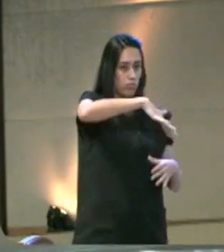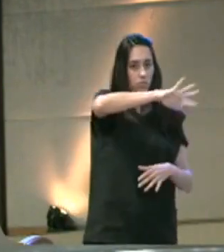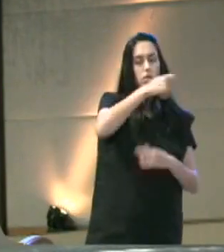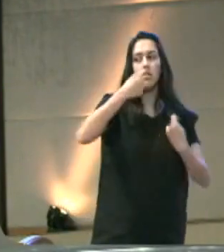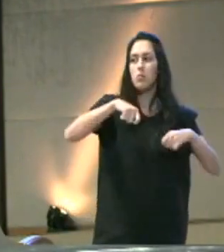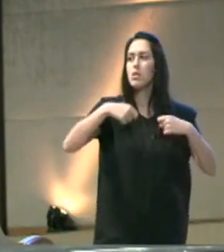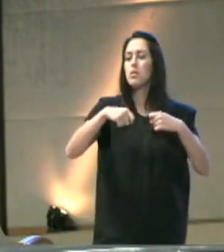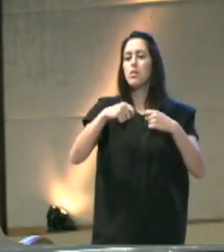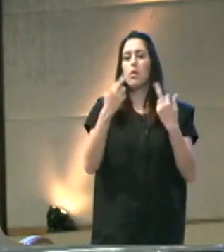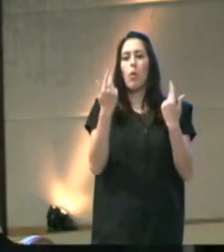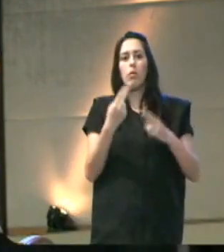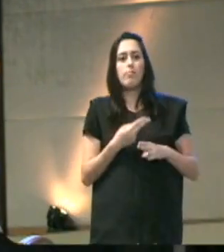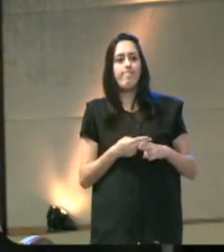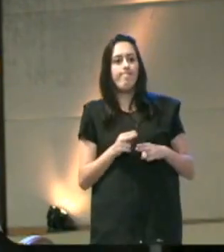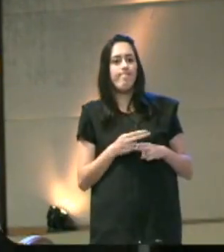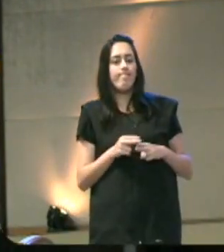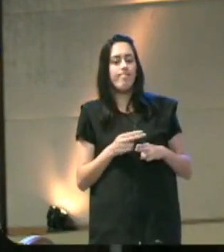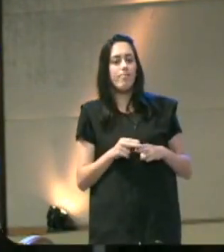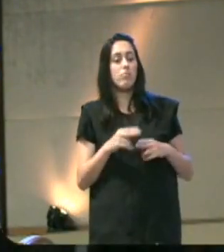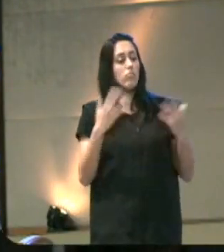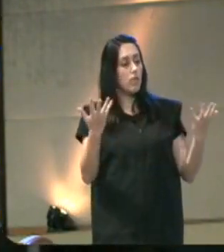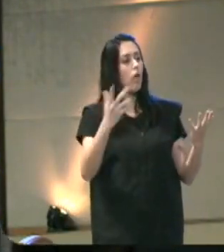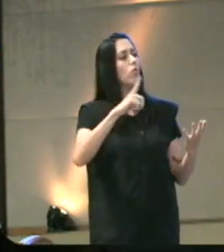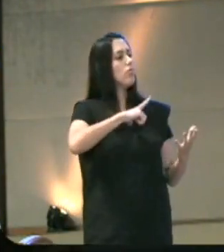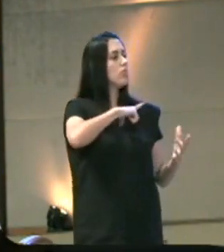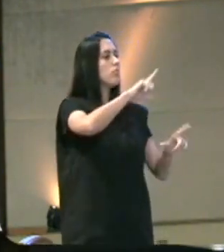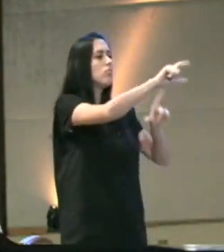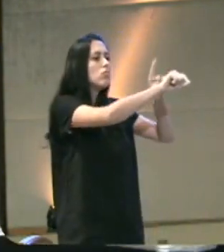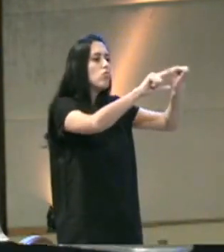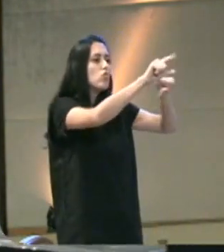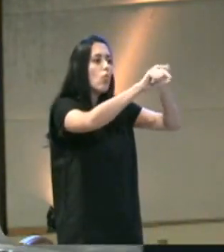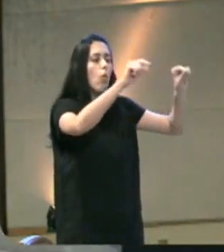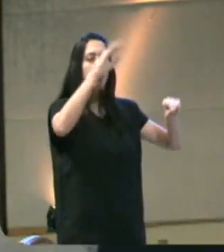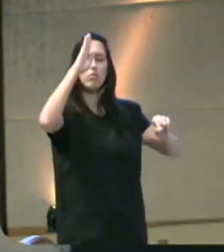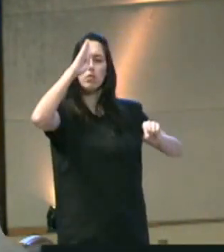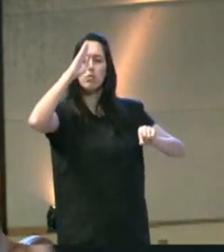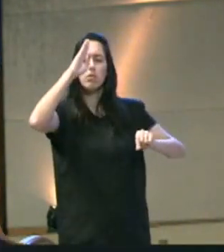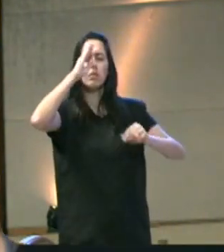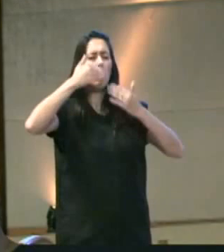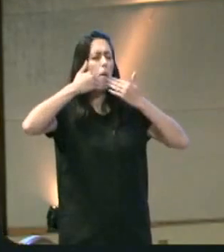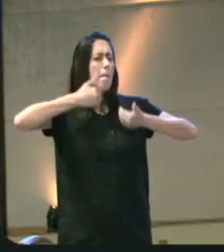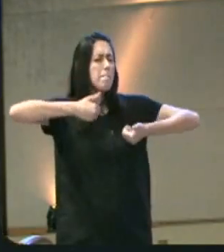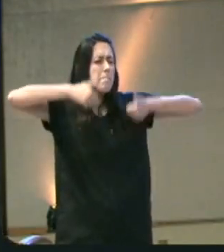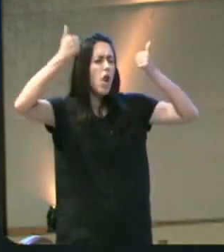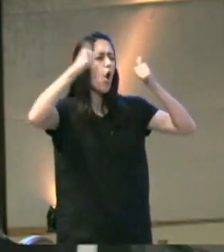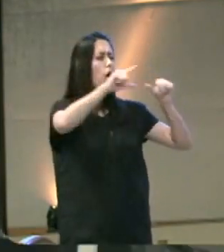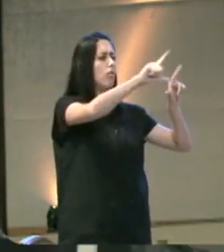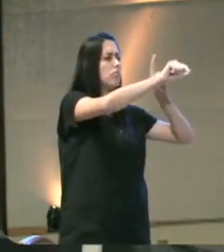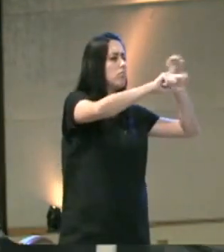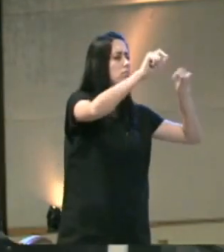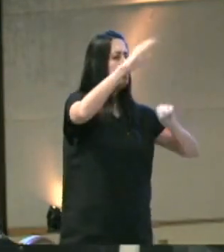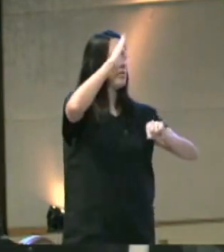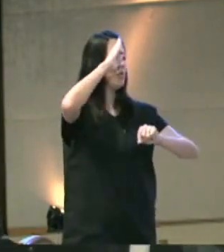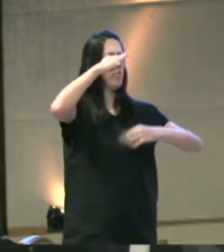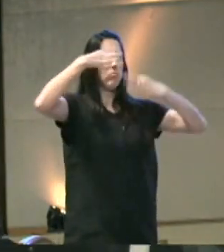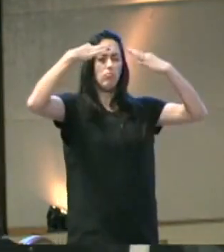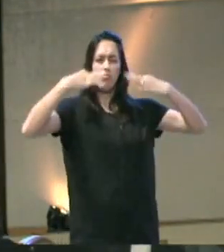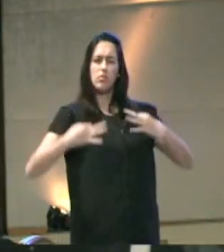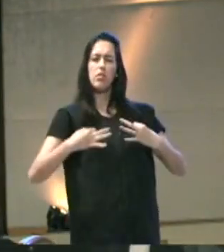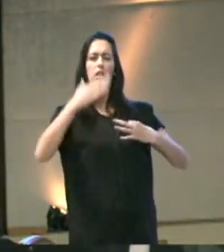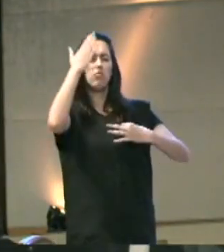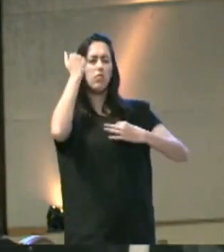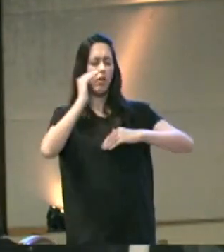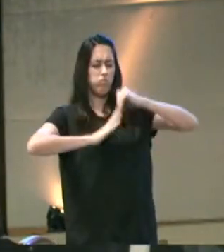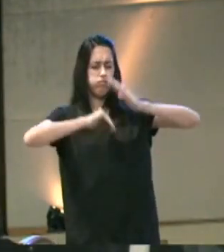profeta. Então ele escolheu o melhor soldado, a melhor equipe, escolheu os melhores comandantes, os mais treinados.